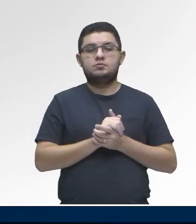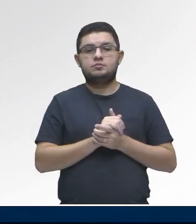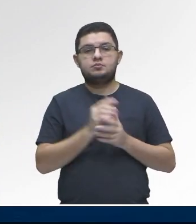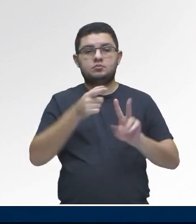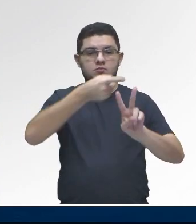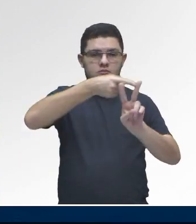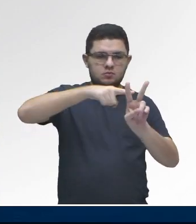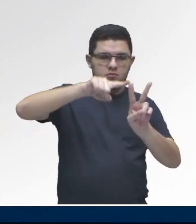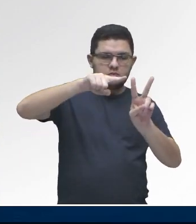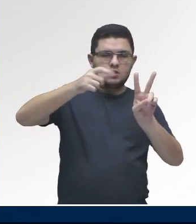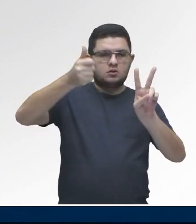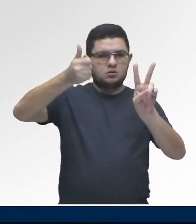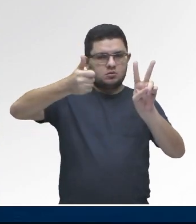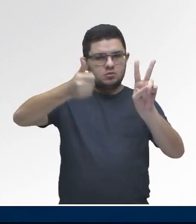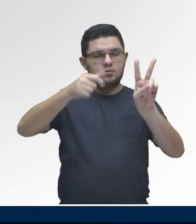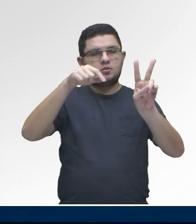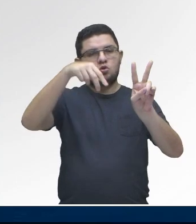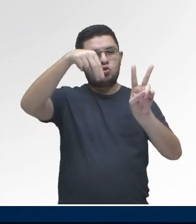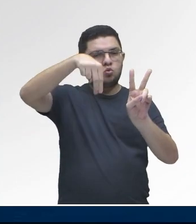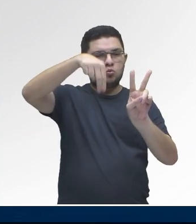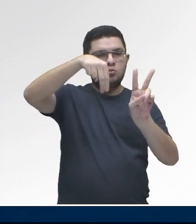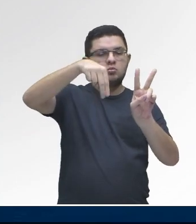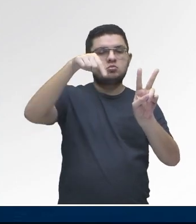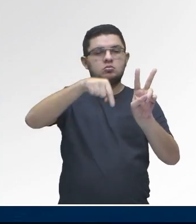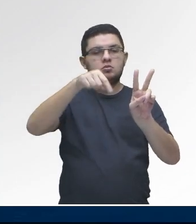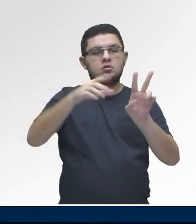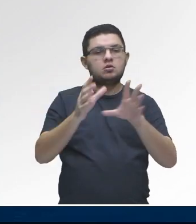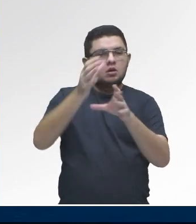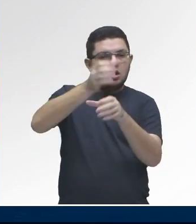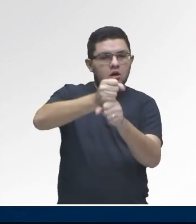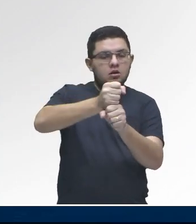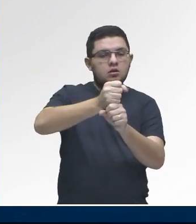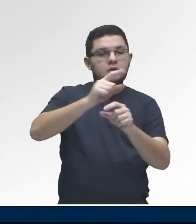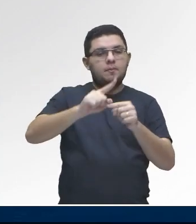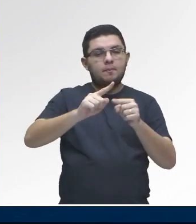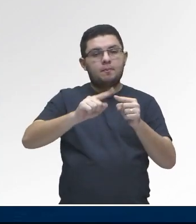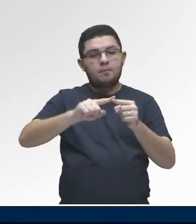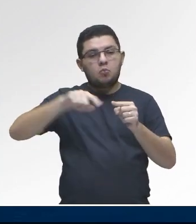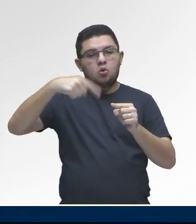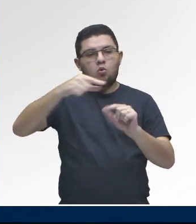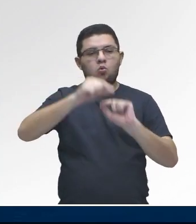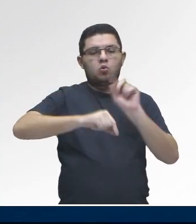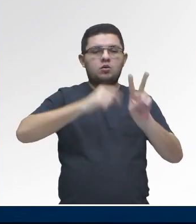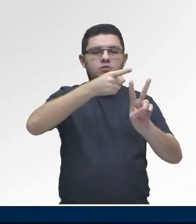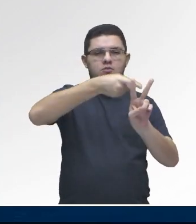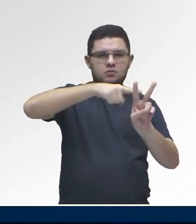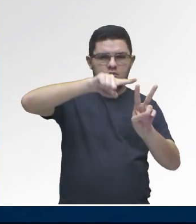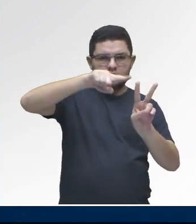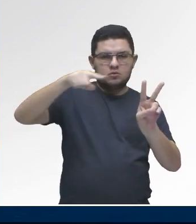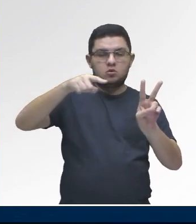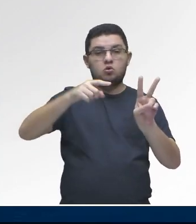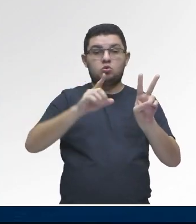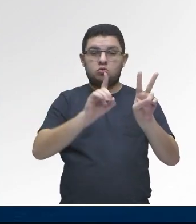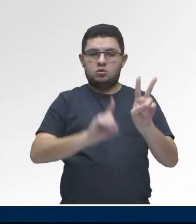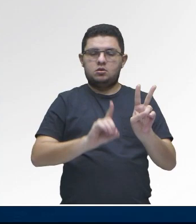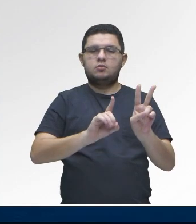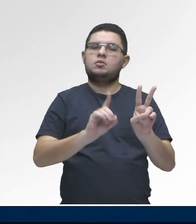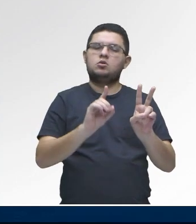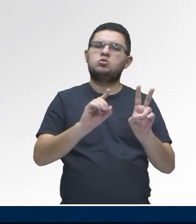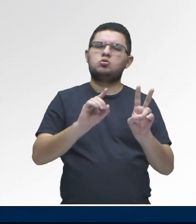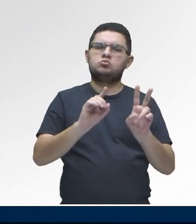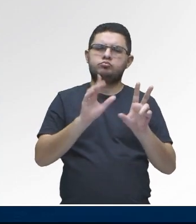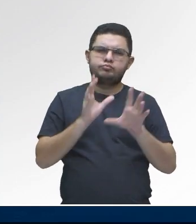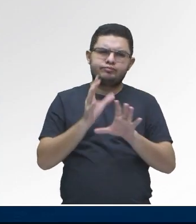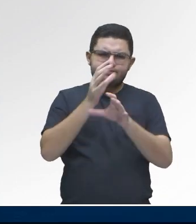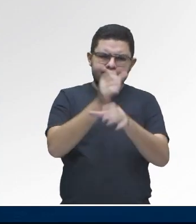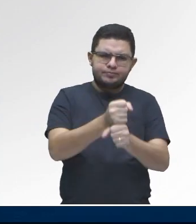a fração de duas raízes, né? Ou simplesmente resolve primeiro a fração. Aqui